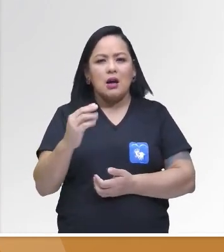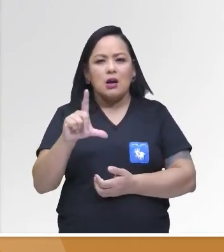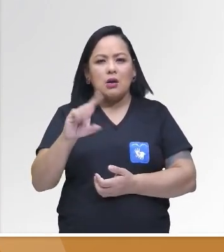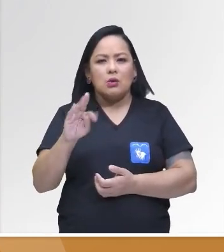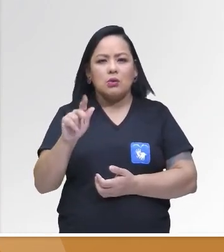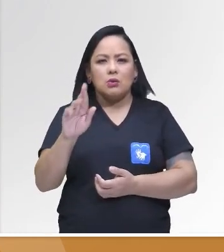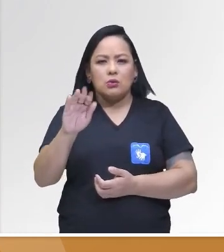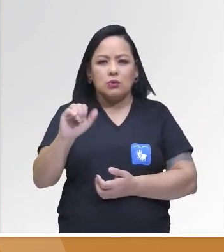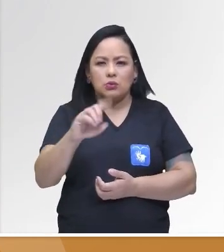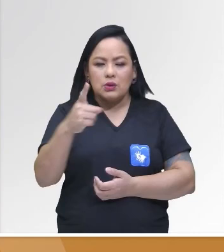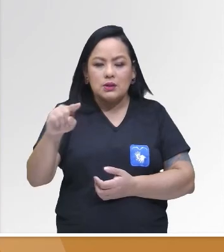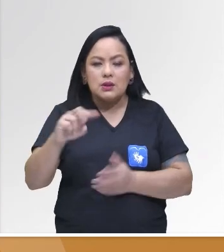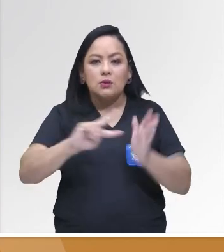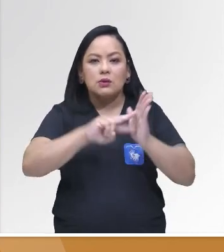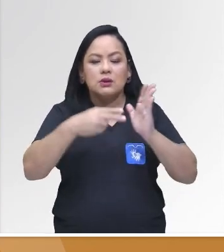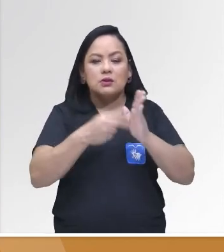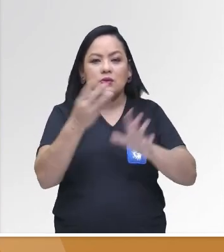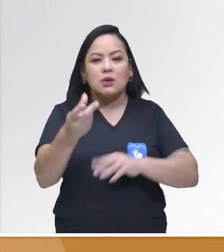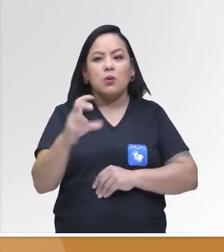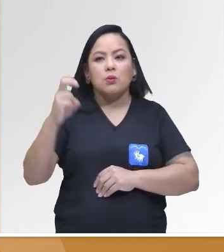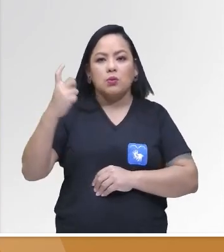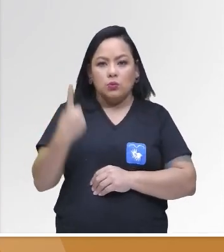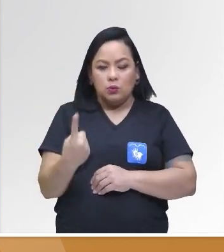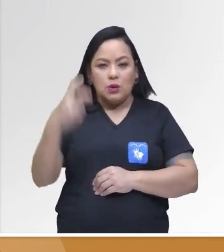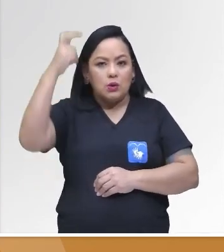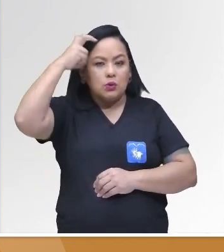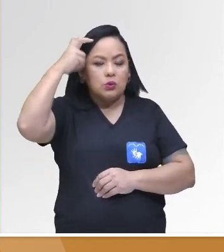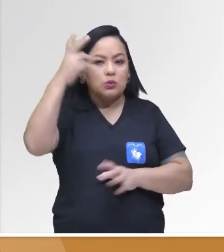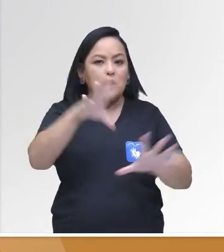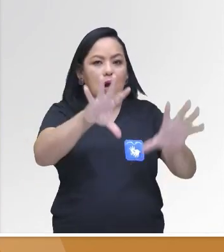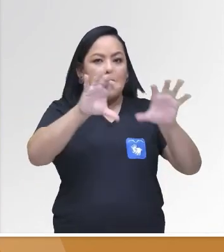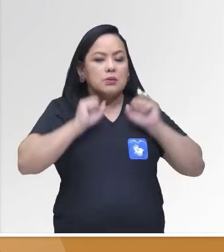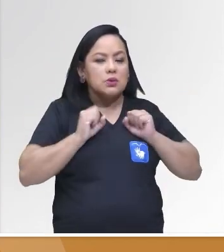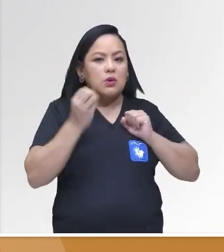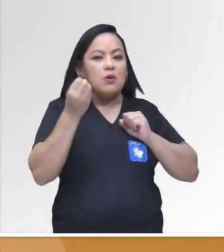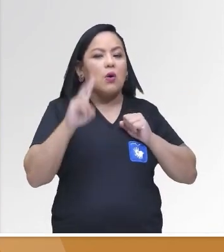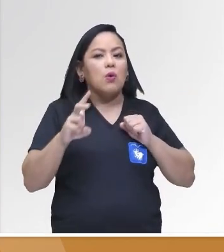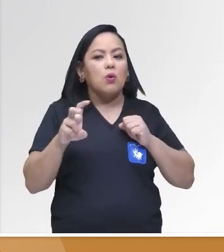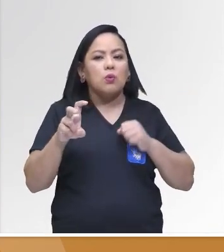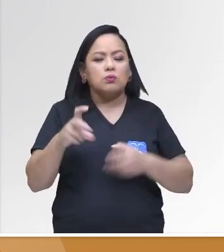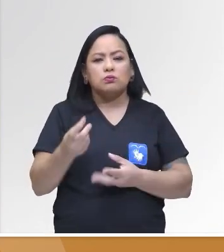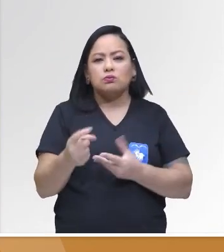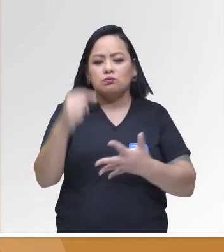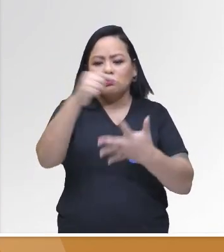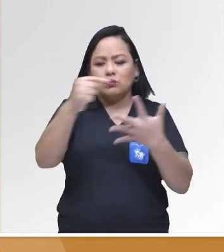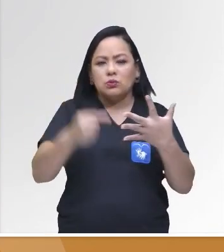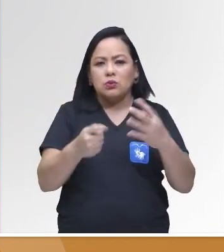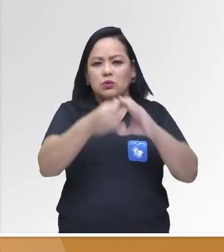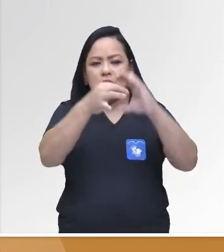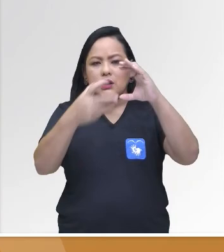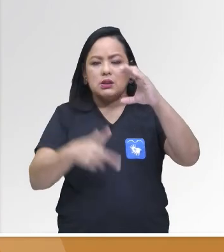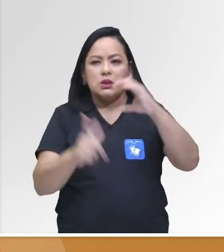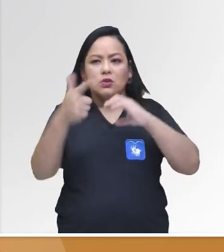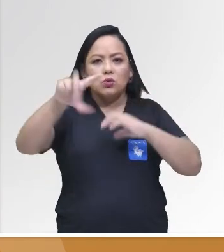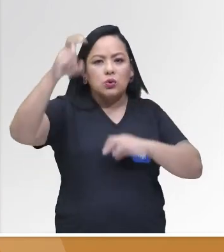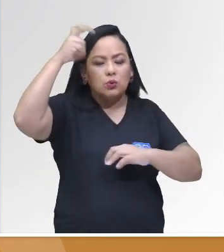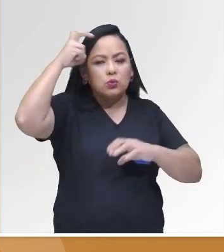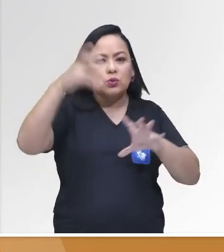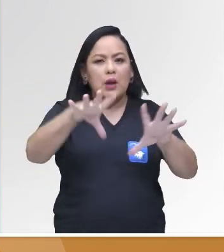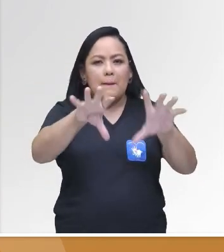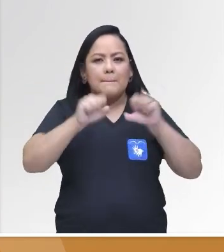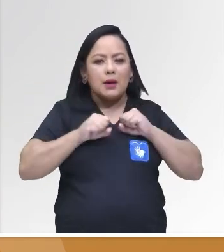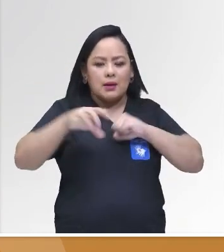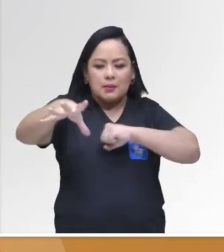uma cultura absorve ou adota certos aspectos de outra,